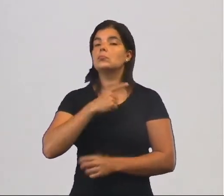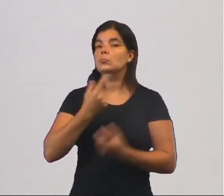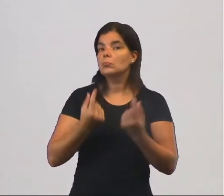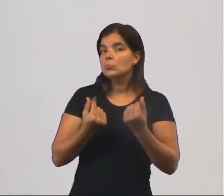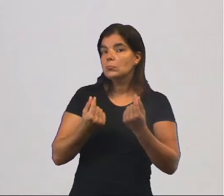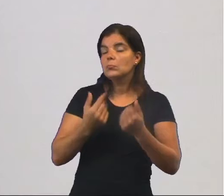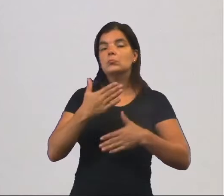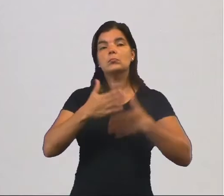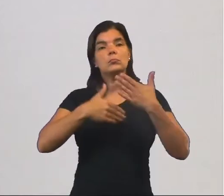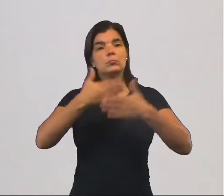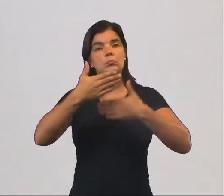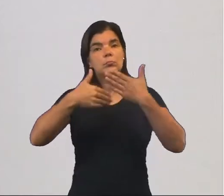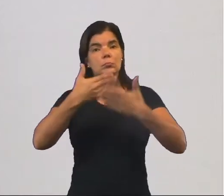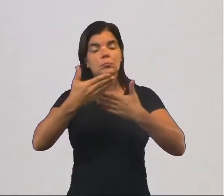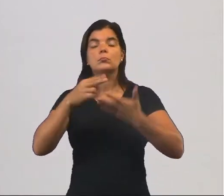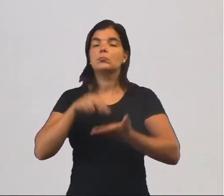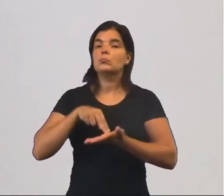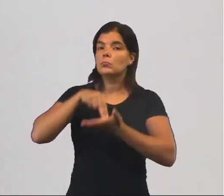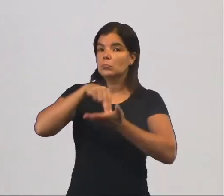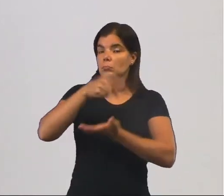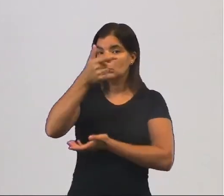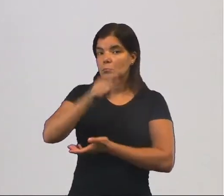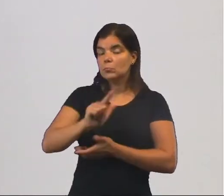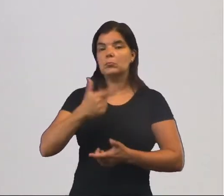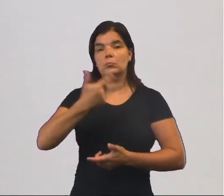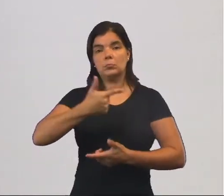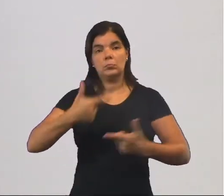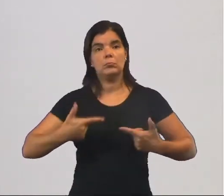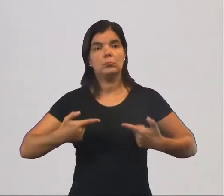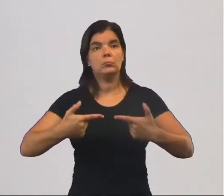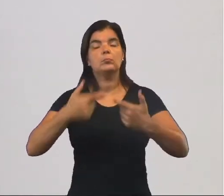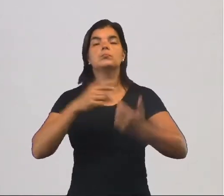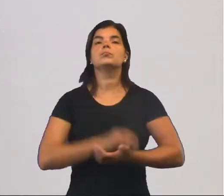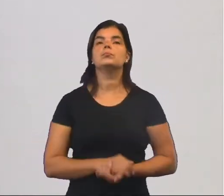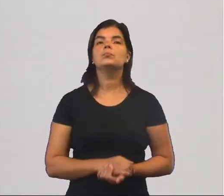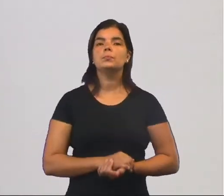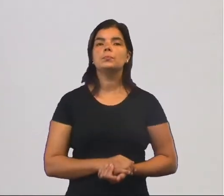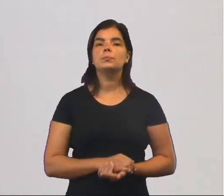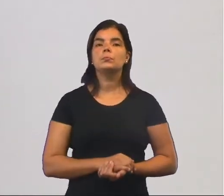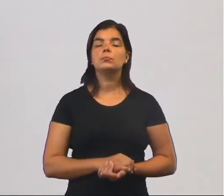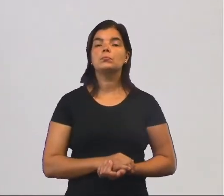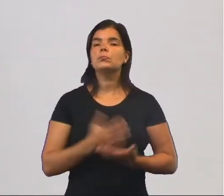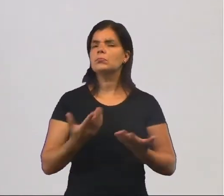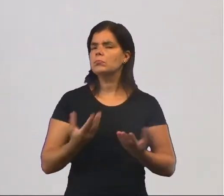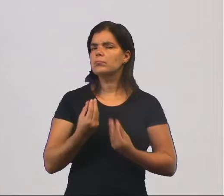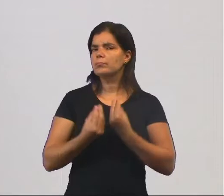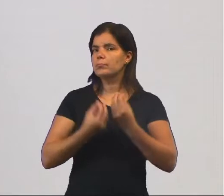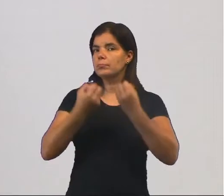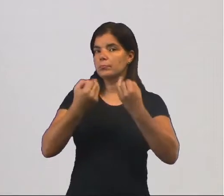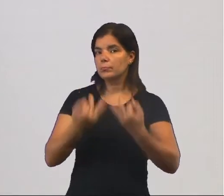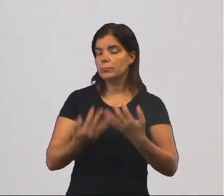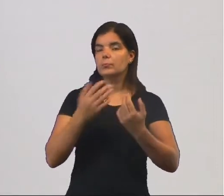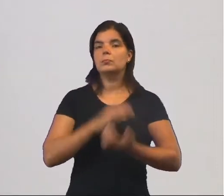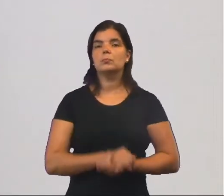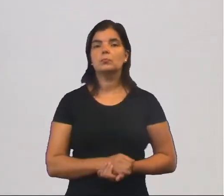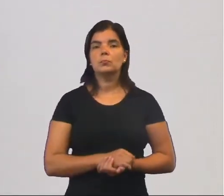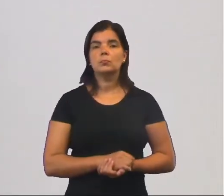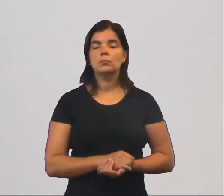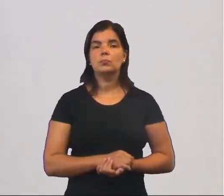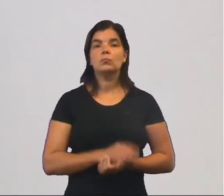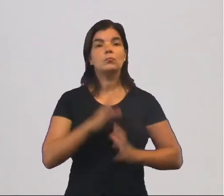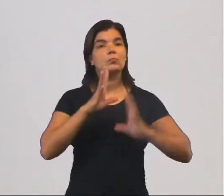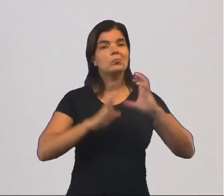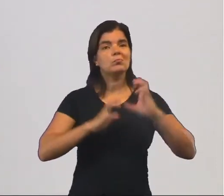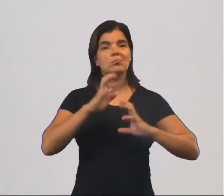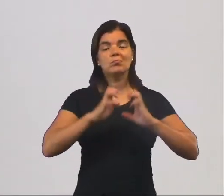se reconstruir e se reerguer depois da Segunda Guerra Mundial. Então, como eu estava dizendo,